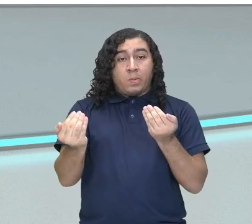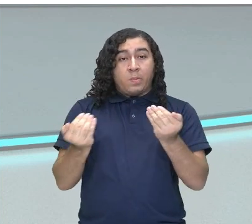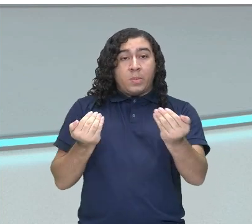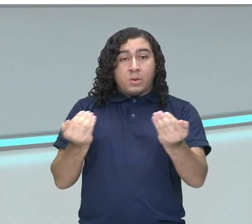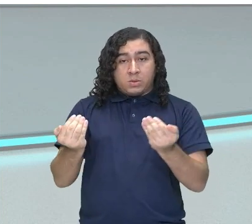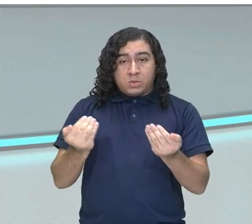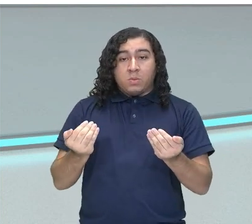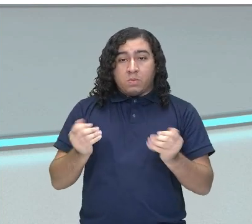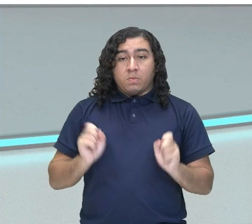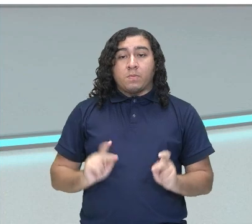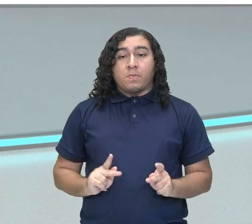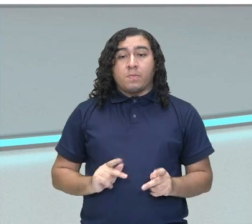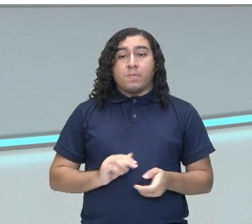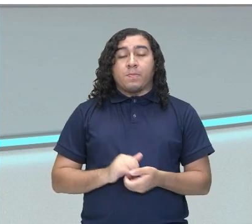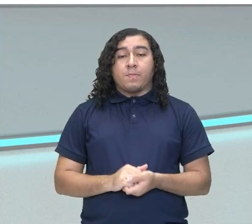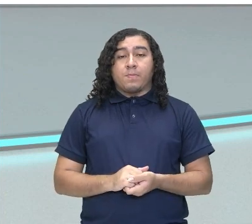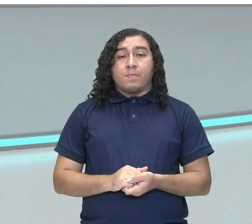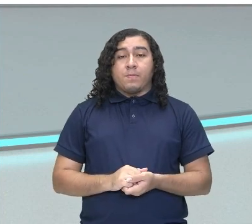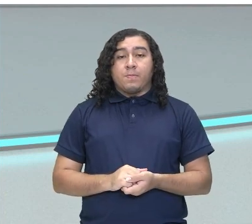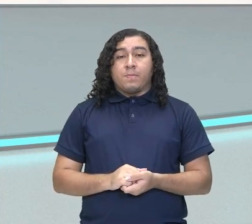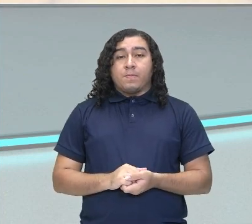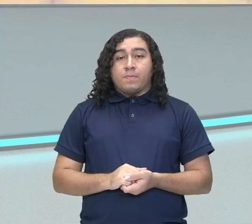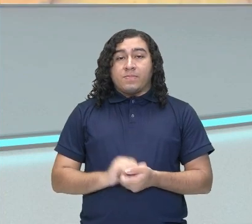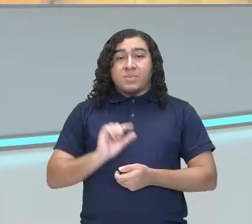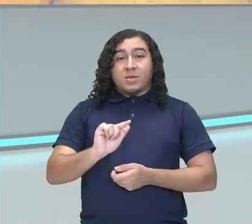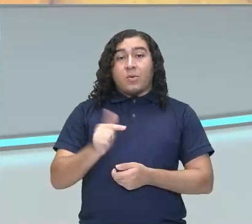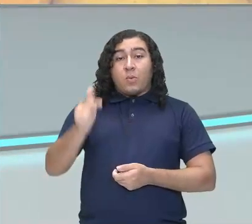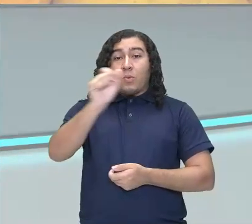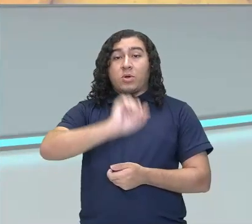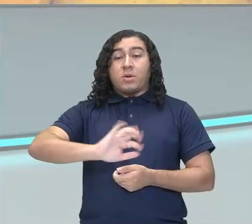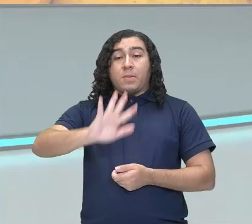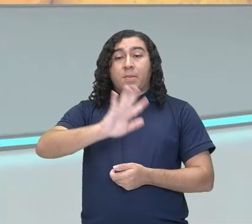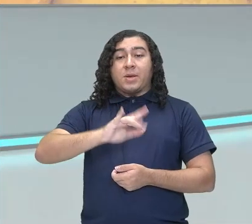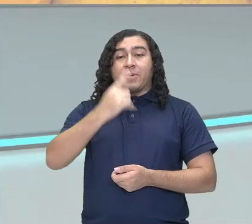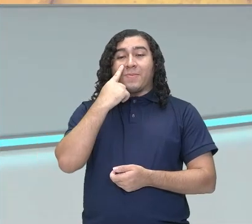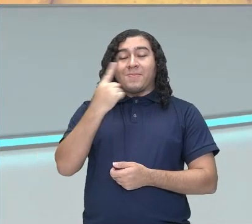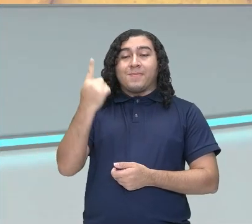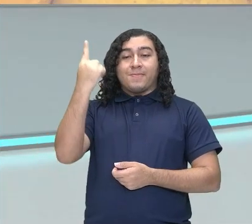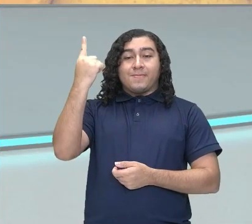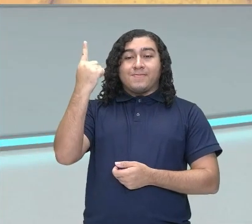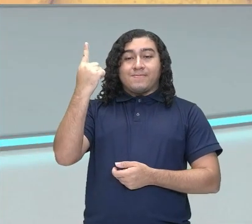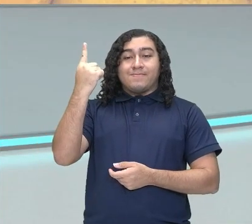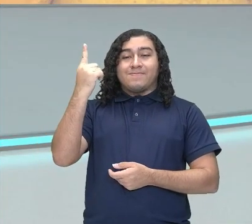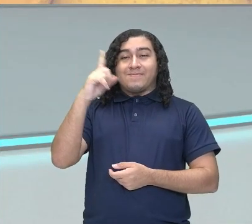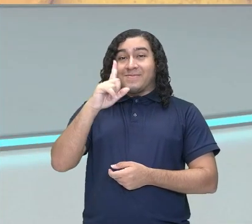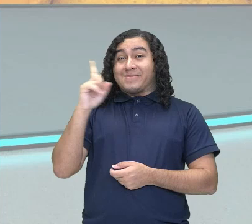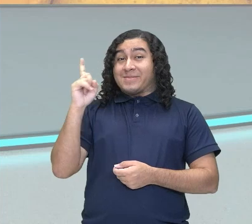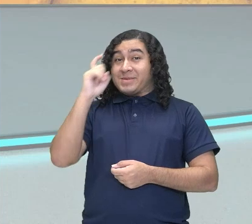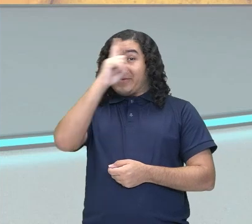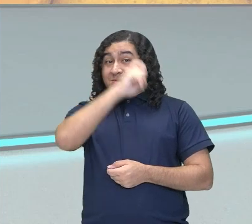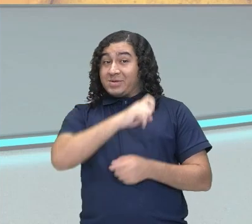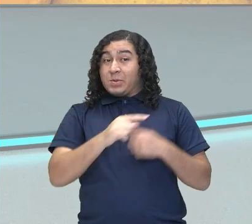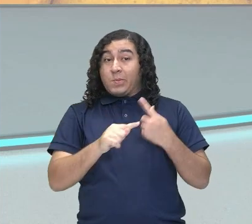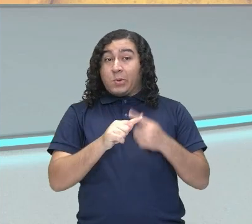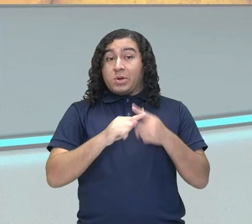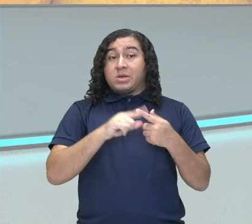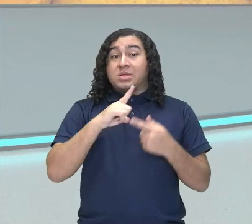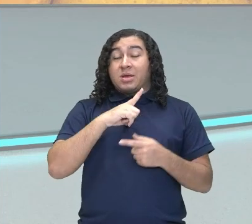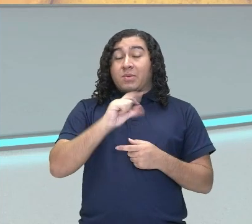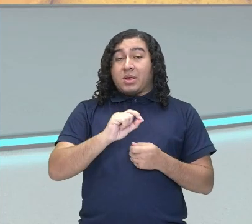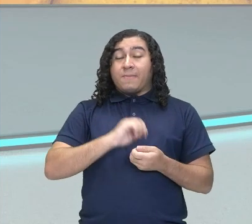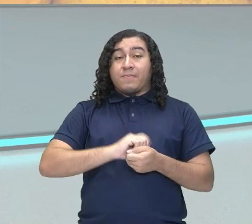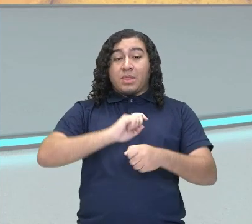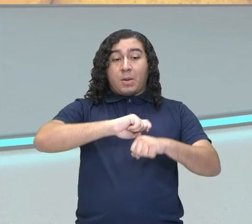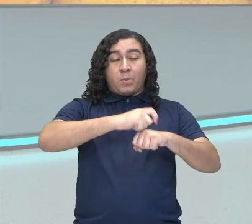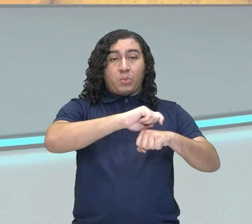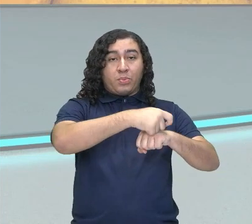ok? Trago para vocês aqui outra imagem. Essa é difícil, porque eu tenho aqui a pupunha